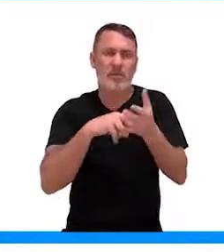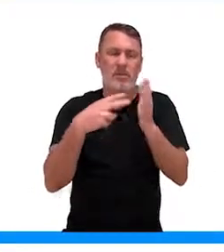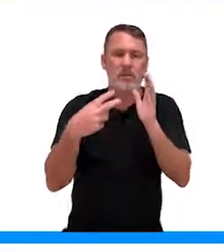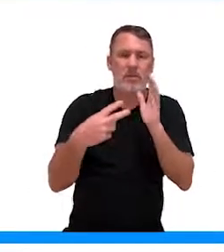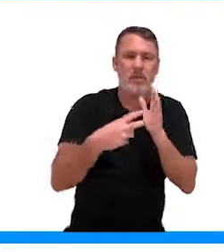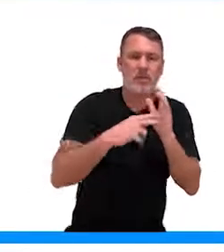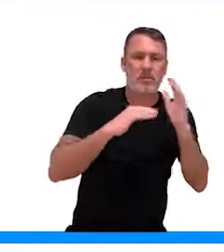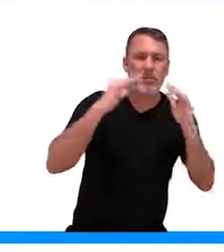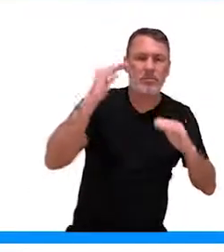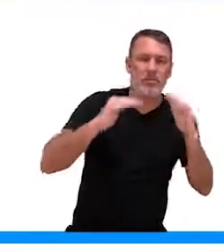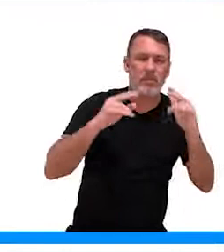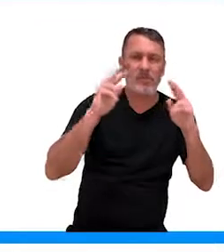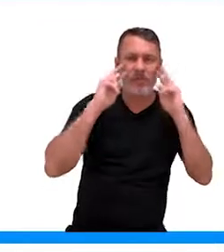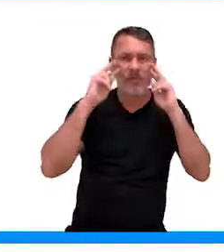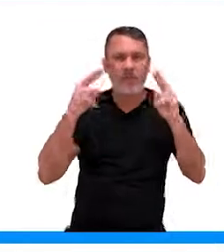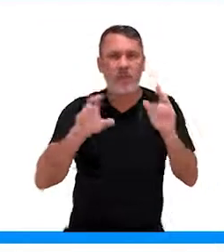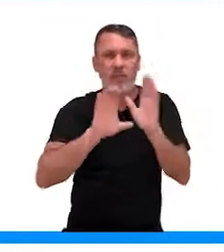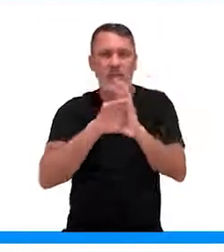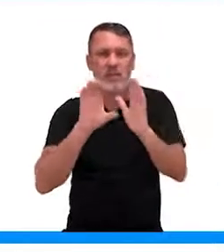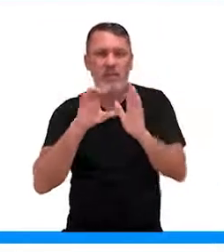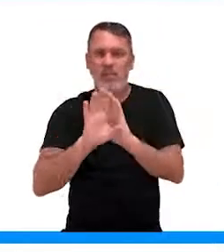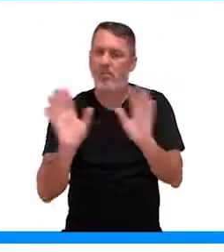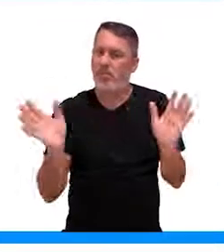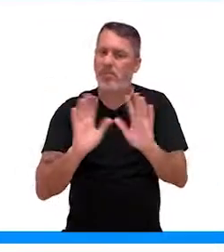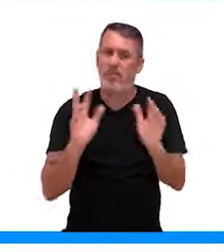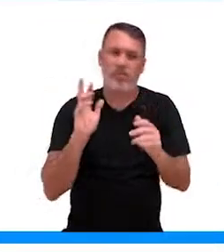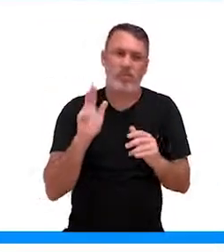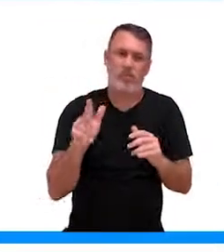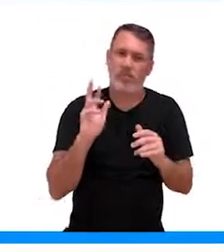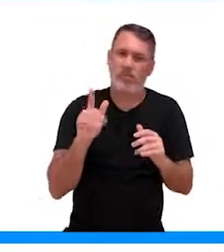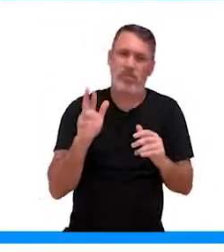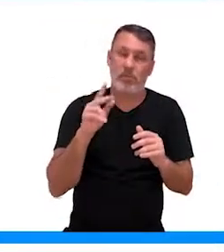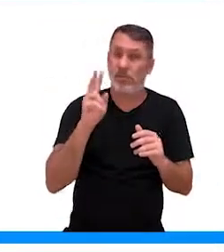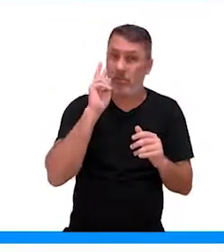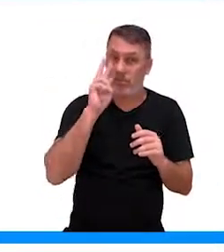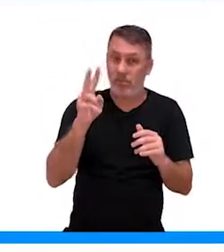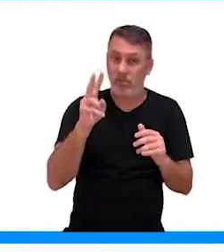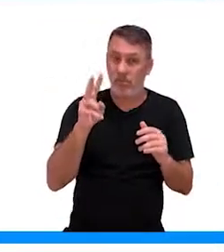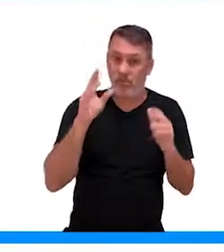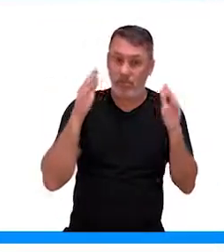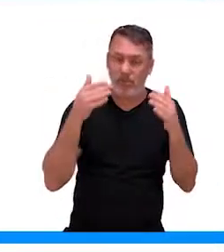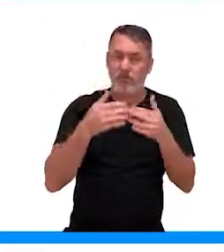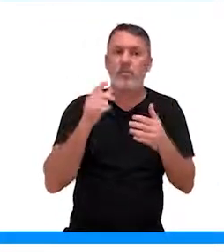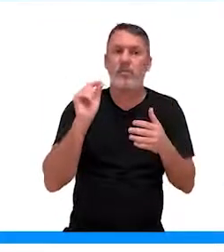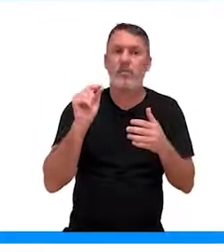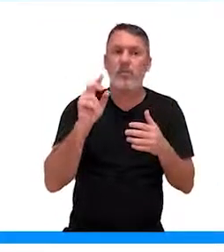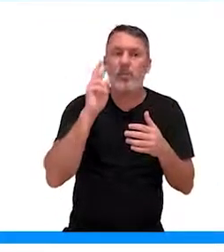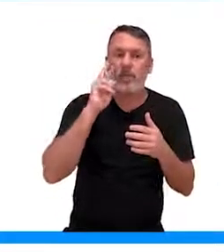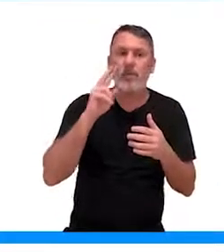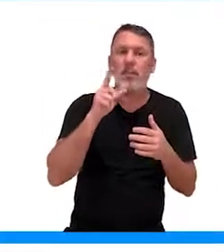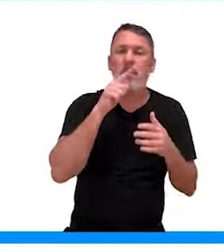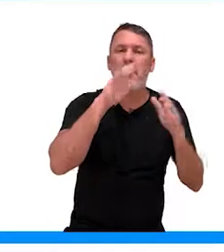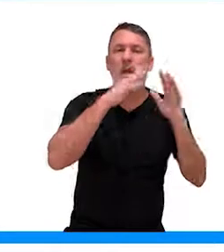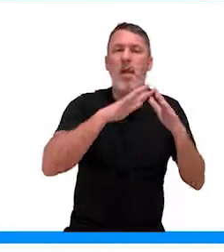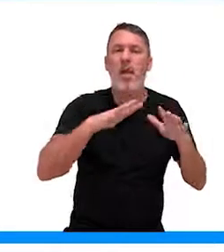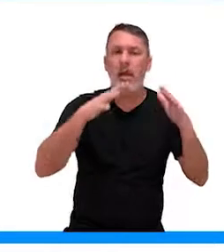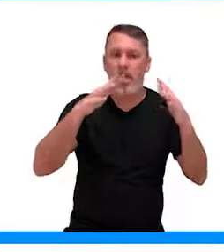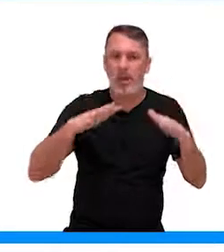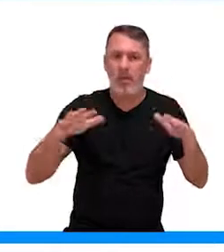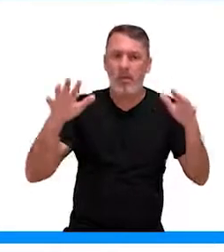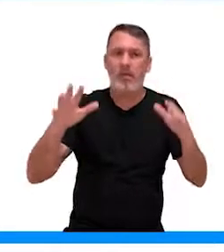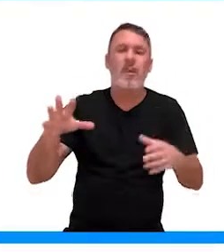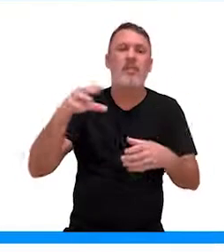mesma visualização conceitual científica. Não. Preste atenção, meus lindos. Os mares, eles